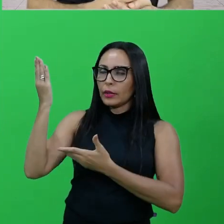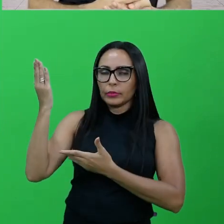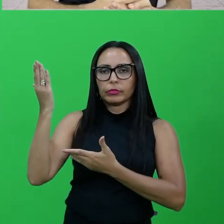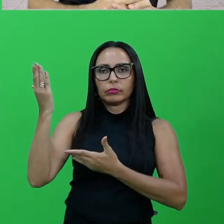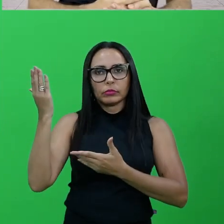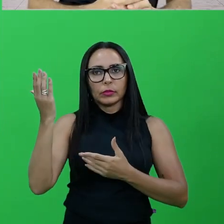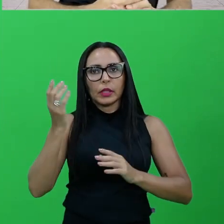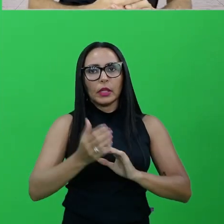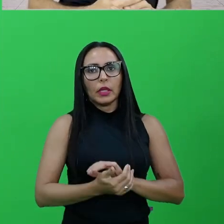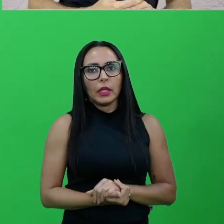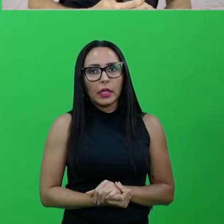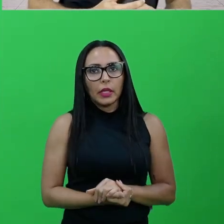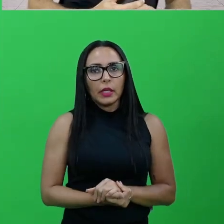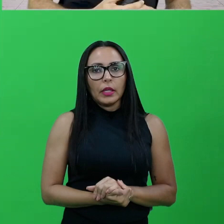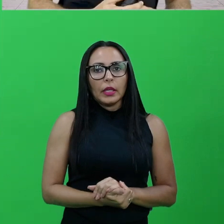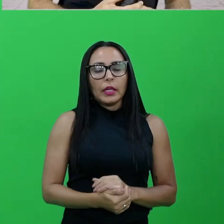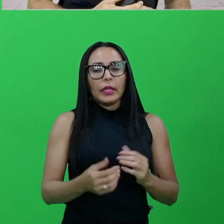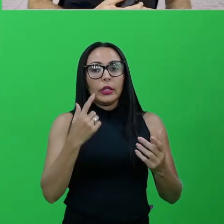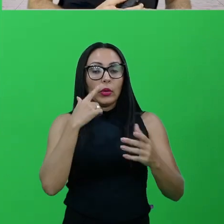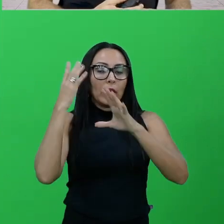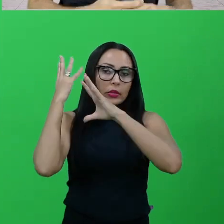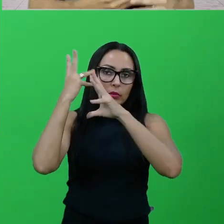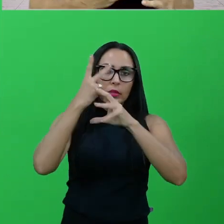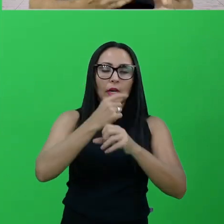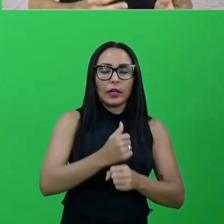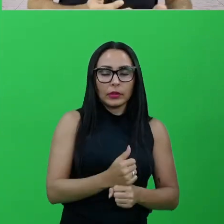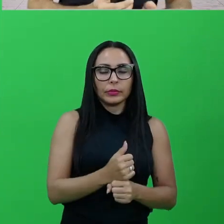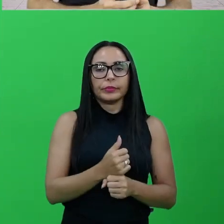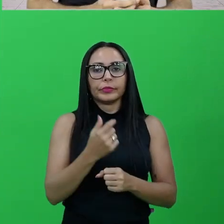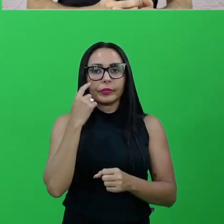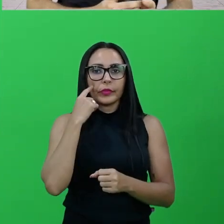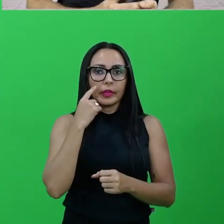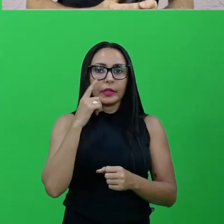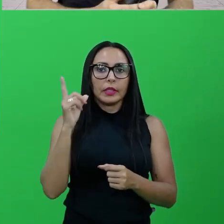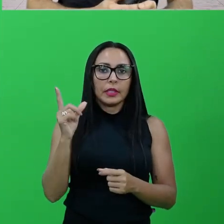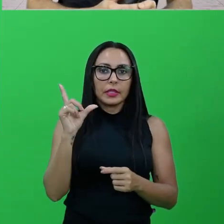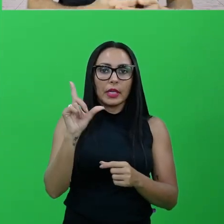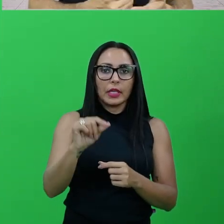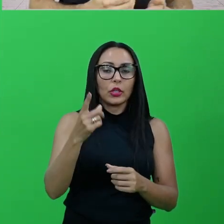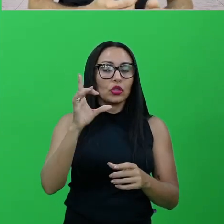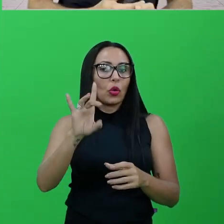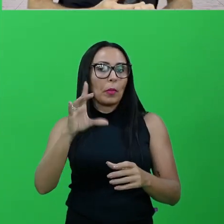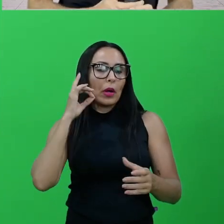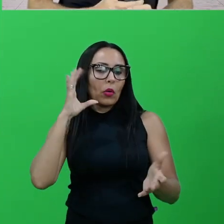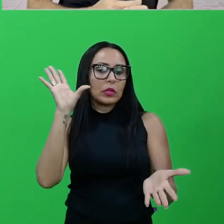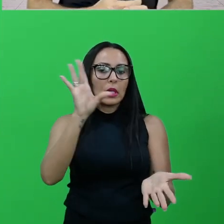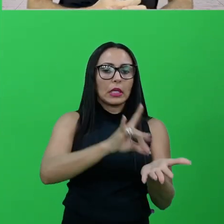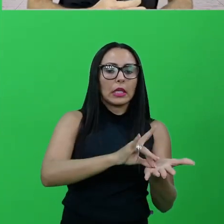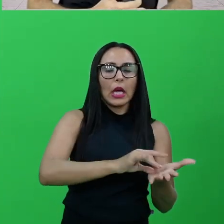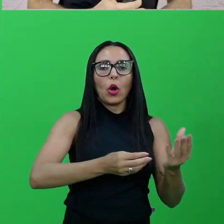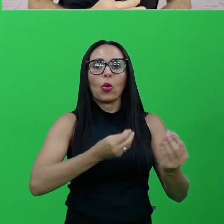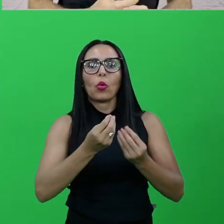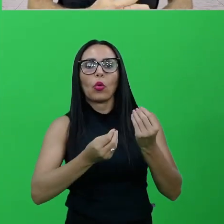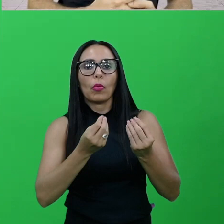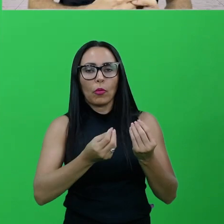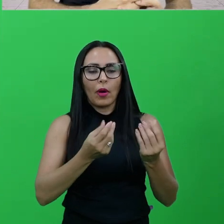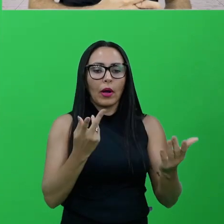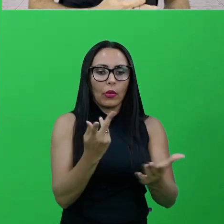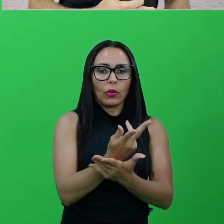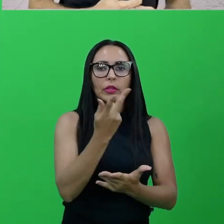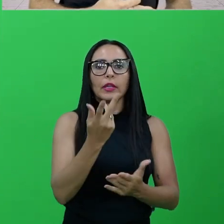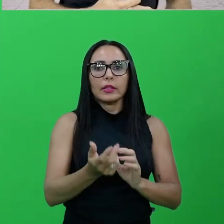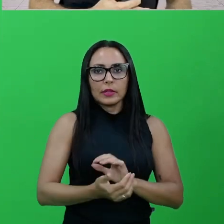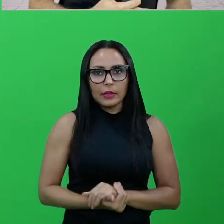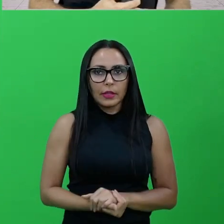anteriormente. E com relação a indicadores de resultado, de saída, né, apenas para consolidar de que maneira se define esse tipo de indicador, ele